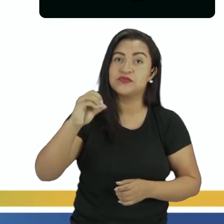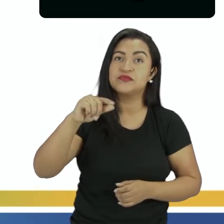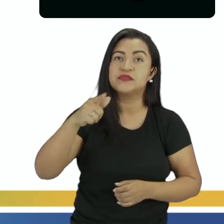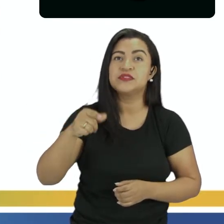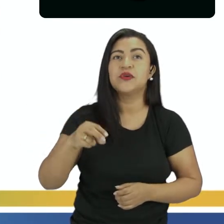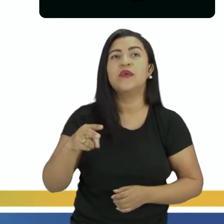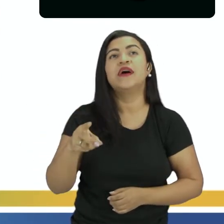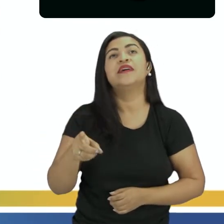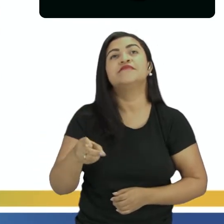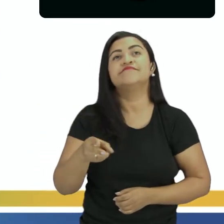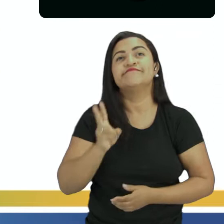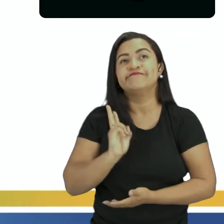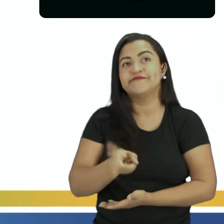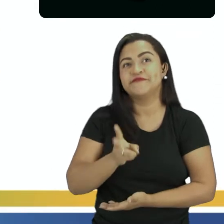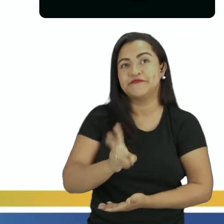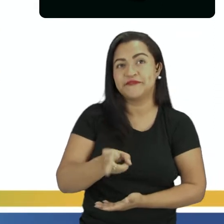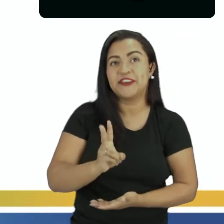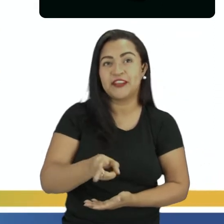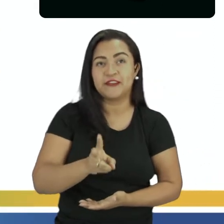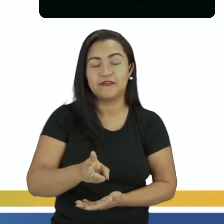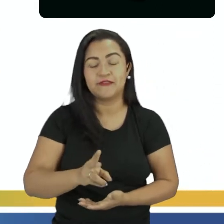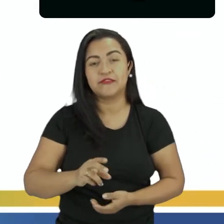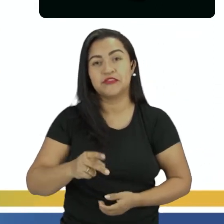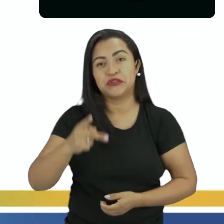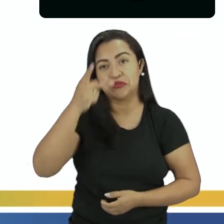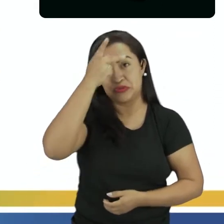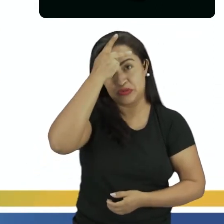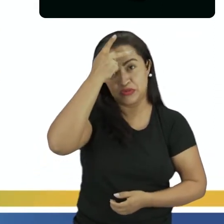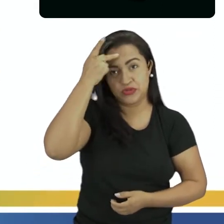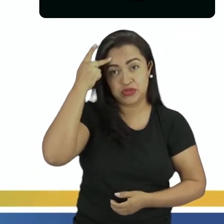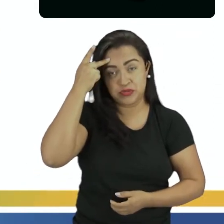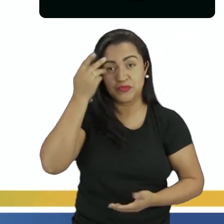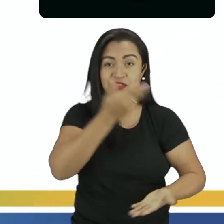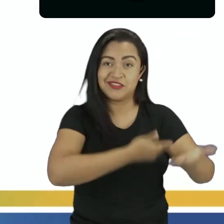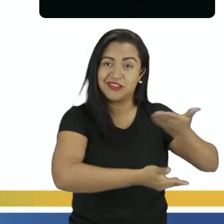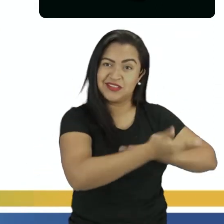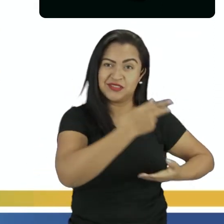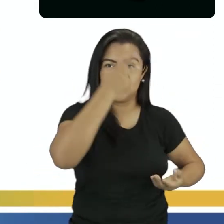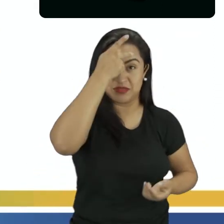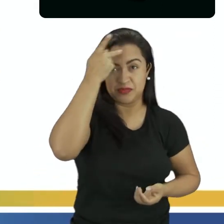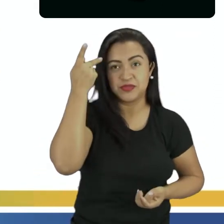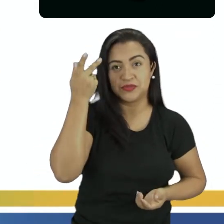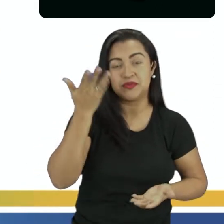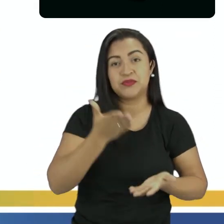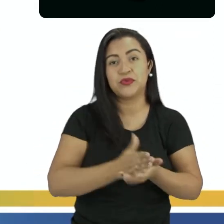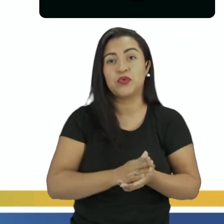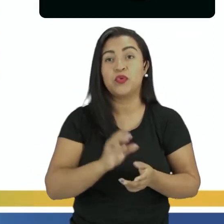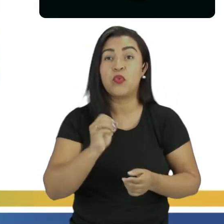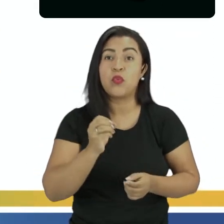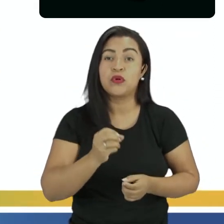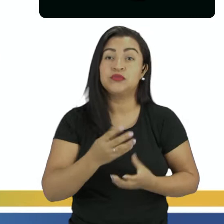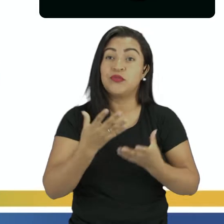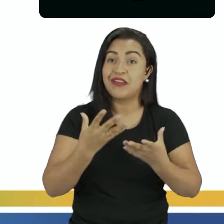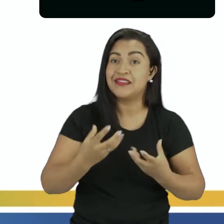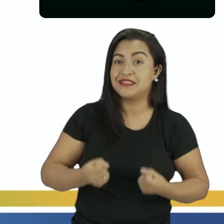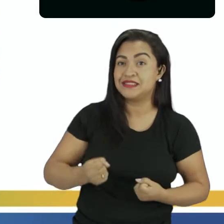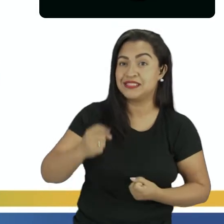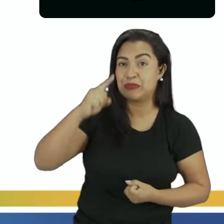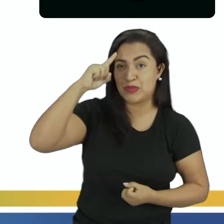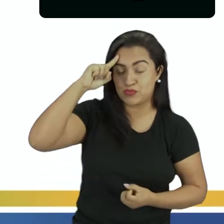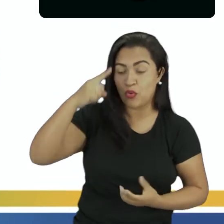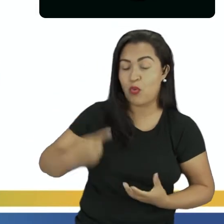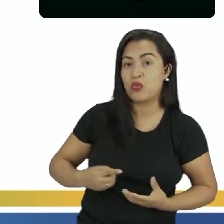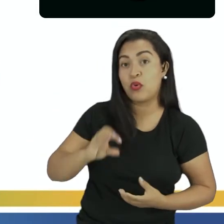podemos encontrá-la em algumas situações durante a interação verbal oral, quando recebemos ou damos ordens a alguém, ou